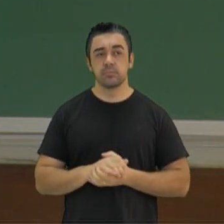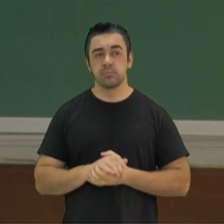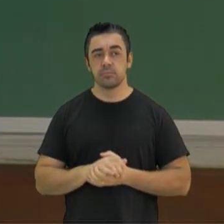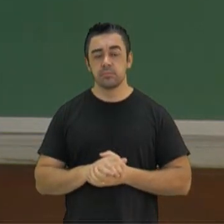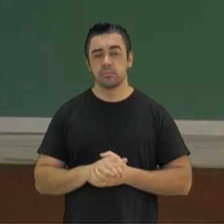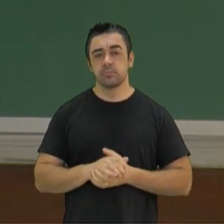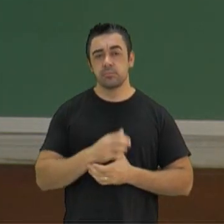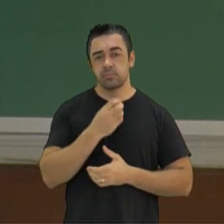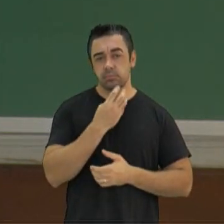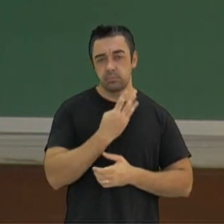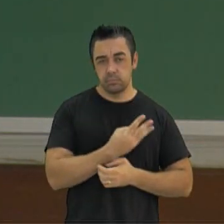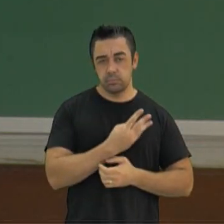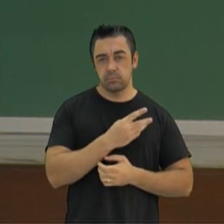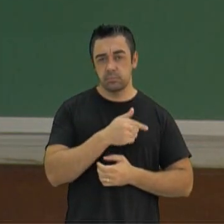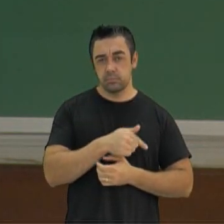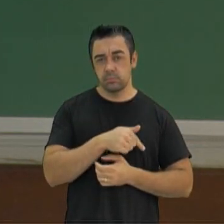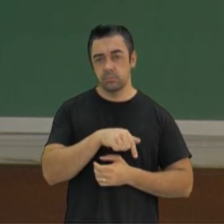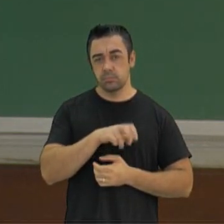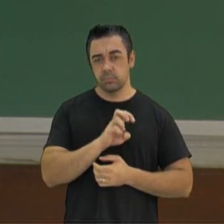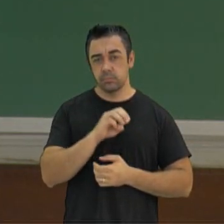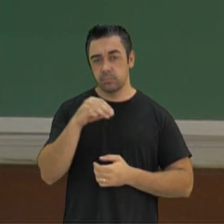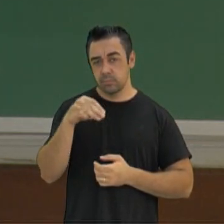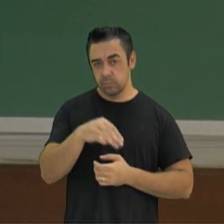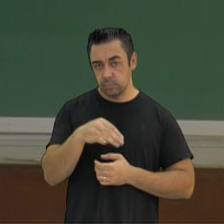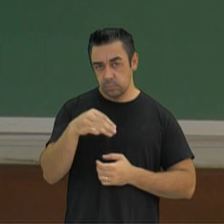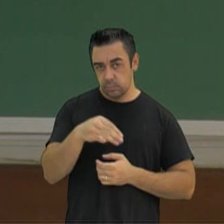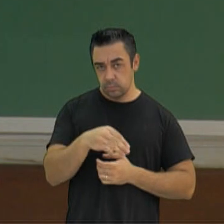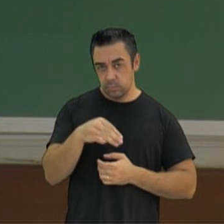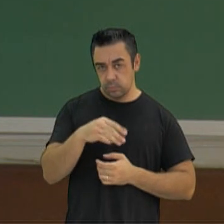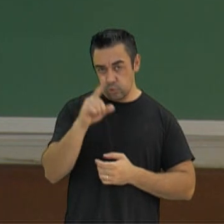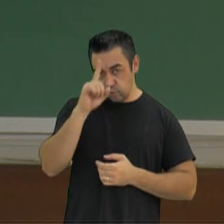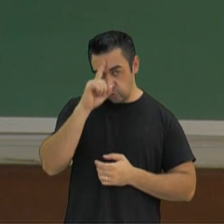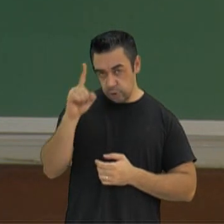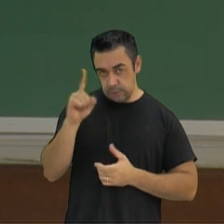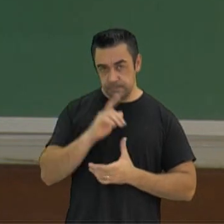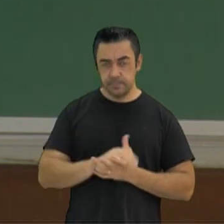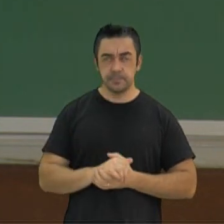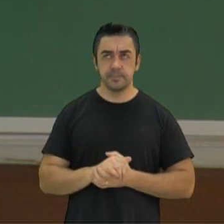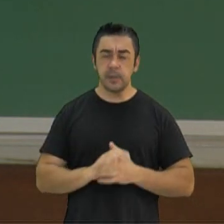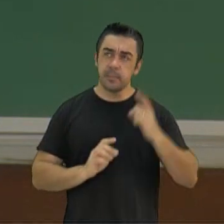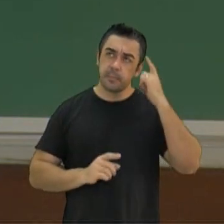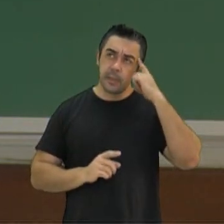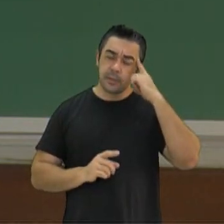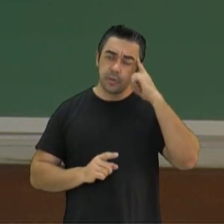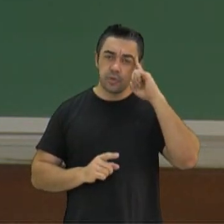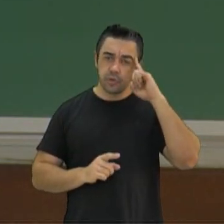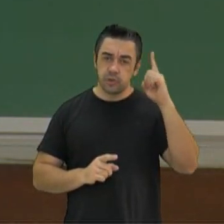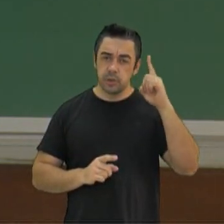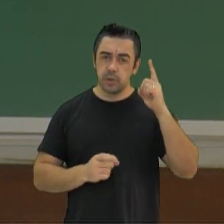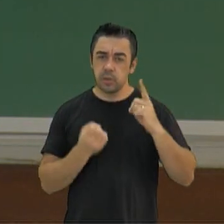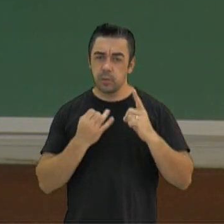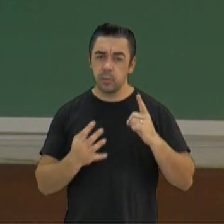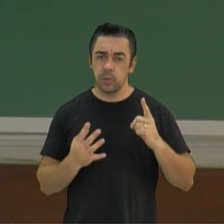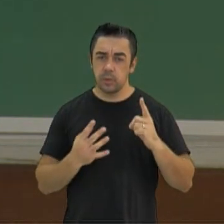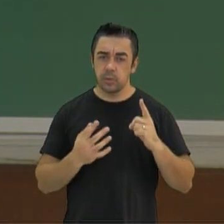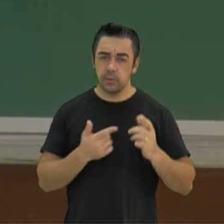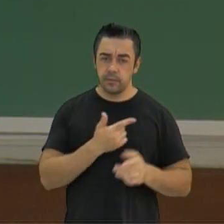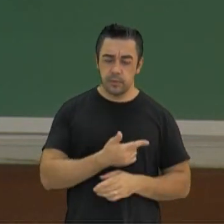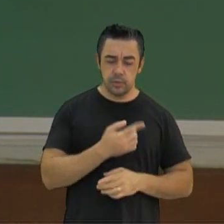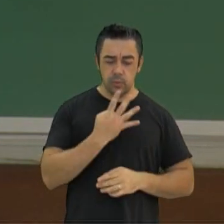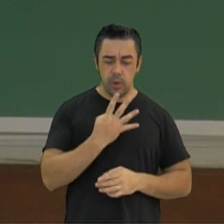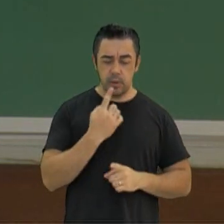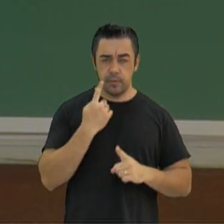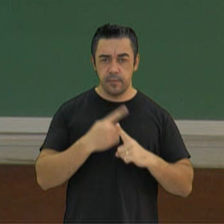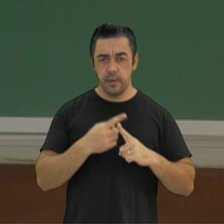aos 375 minutos do dia. Tá? Então, a gente pensa que o dia tem quantos minutos? Tem 24 vezes